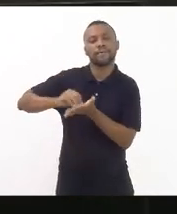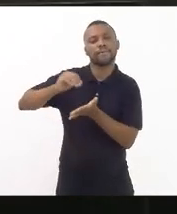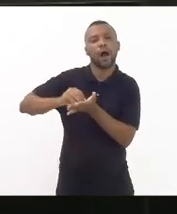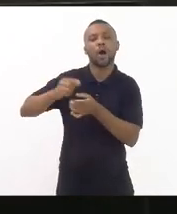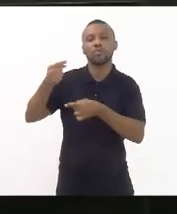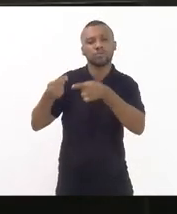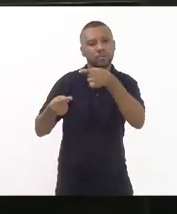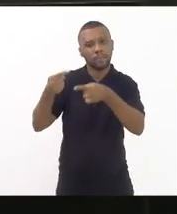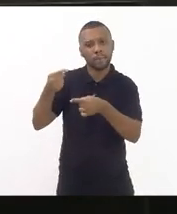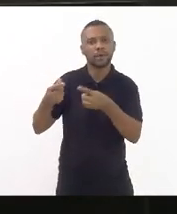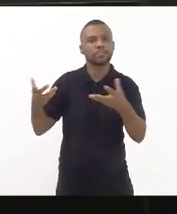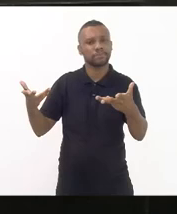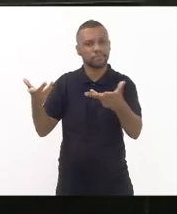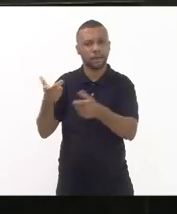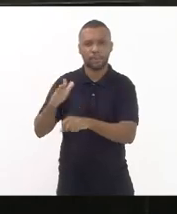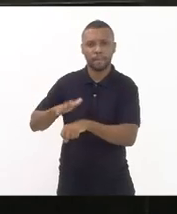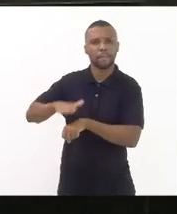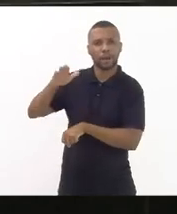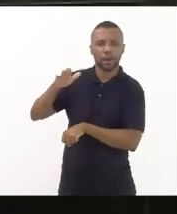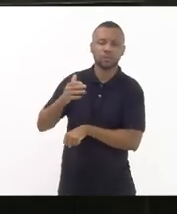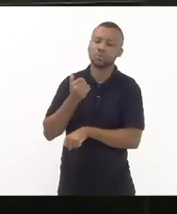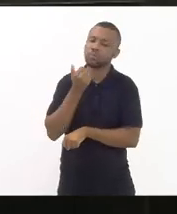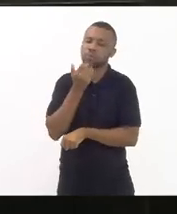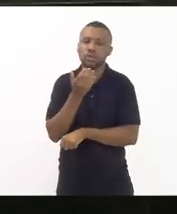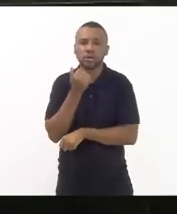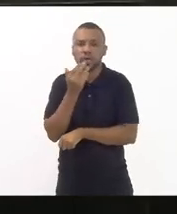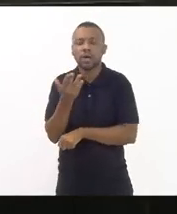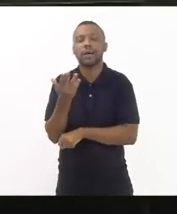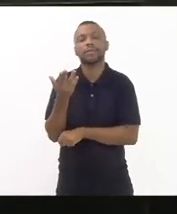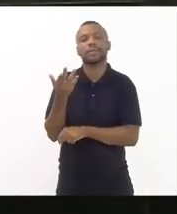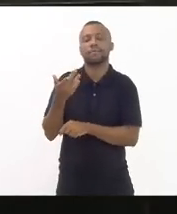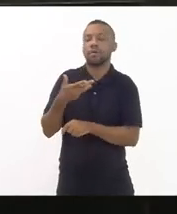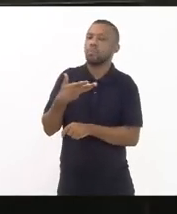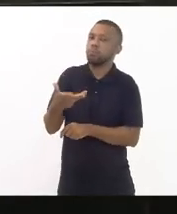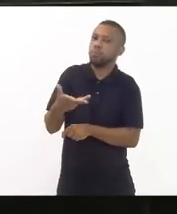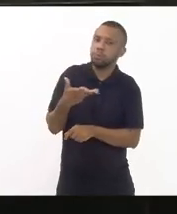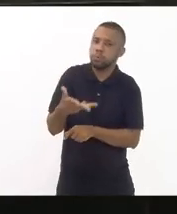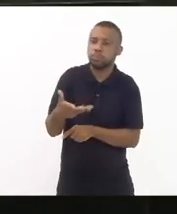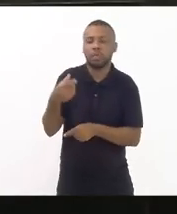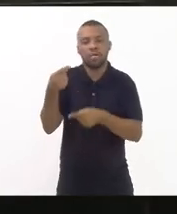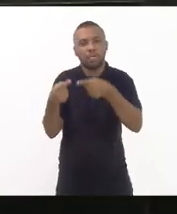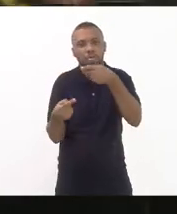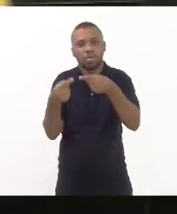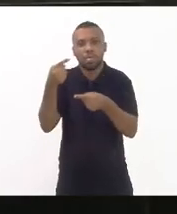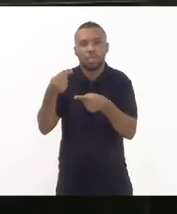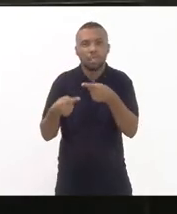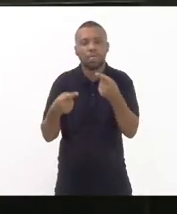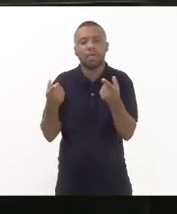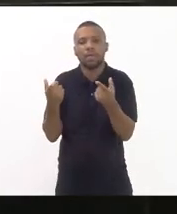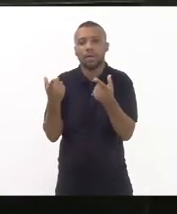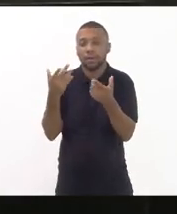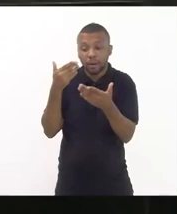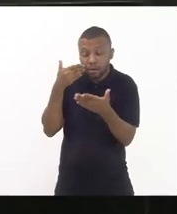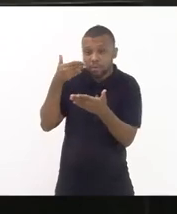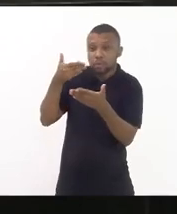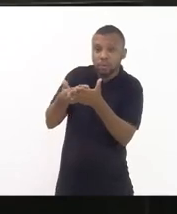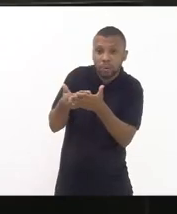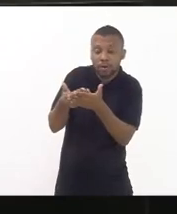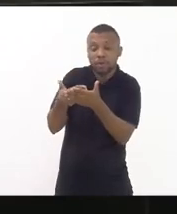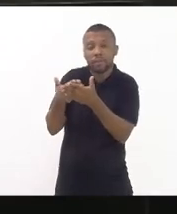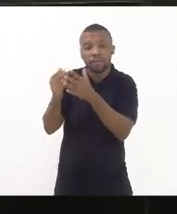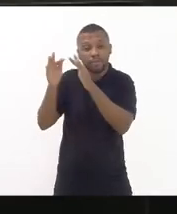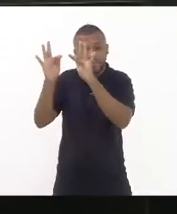mais qualificado. Não adianta vir na correria, no apagar das luzes para o processo